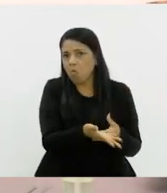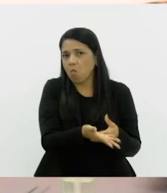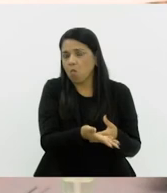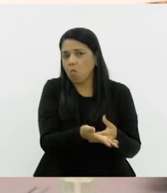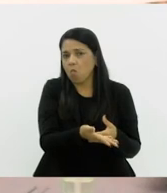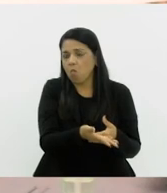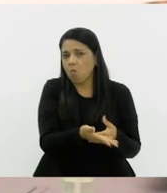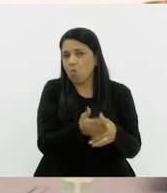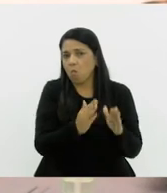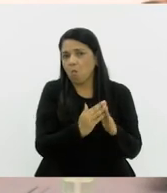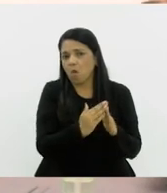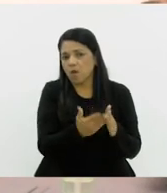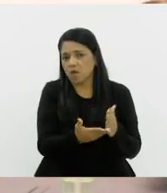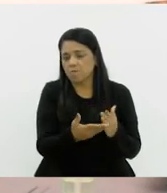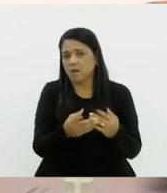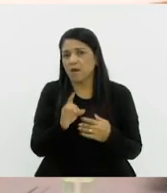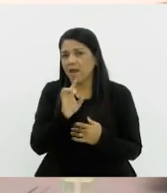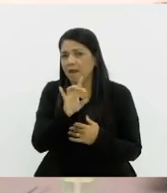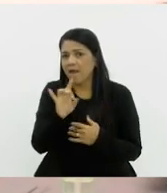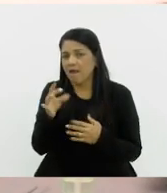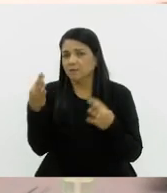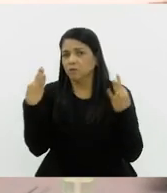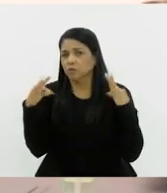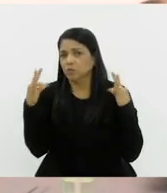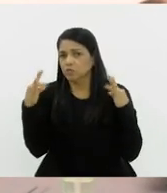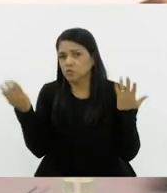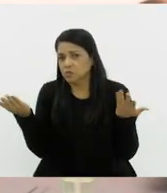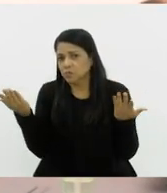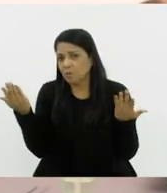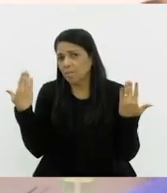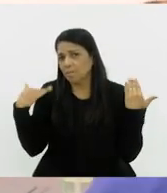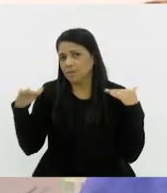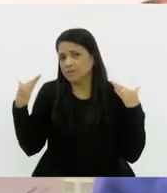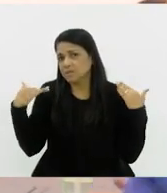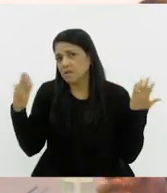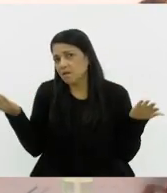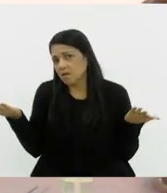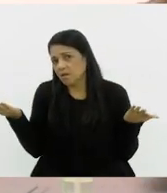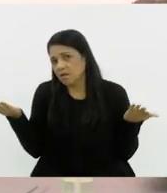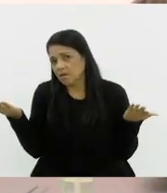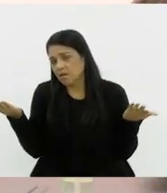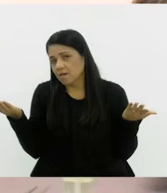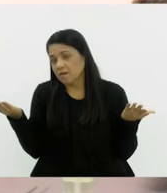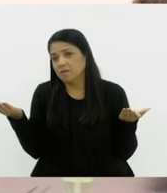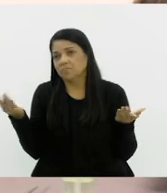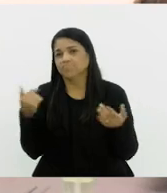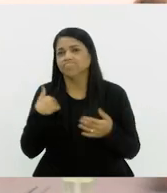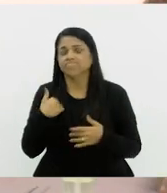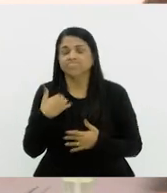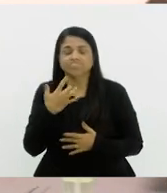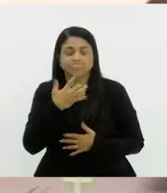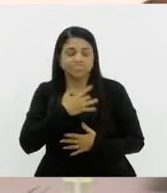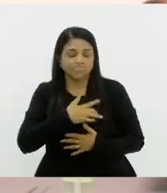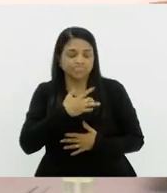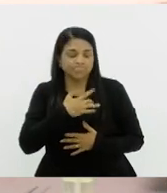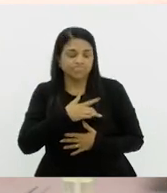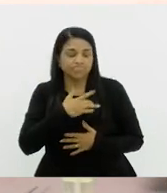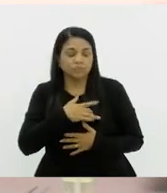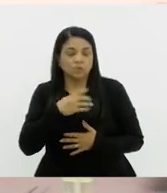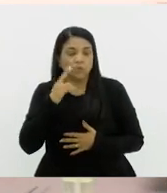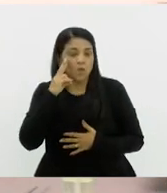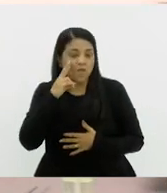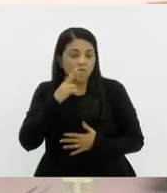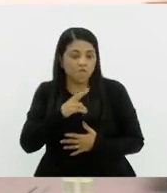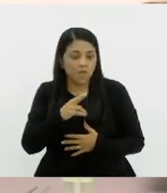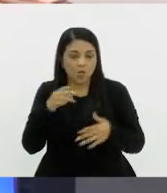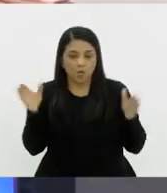passear. Então, Eu tenho pena... Desculpa, pelo não que é ver o Cristo, é ver